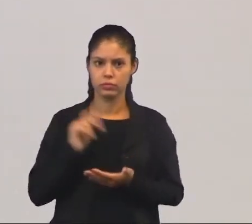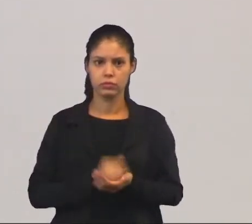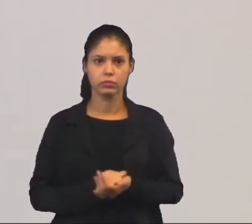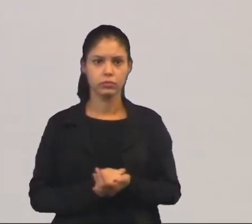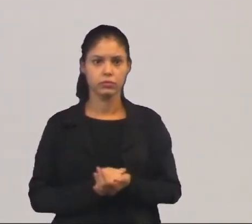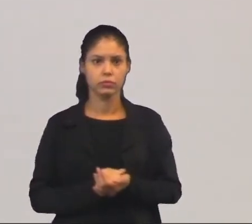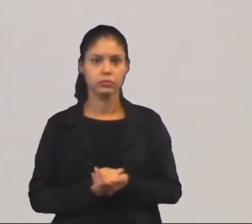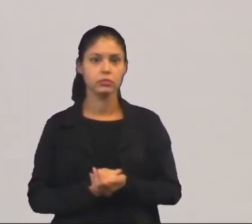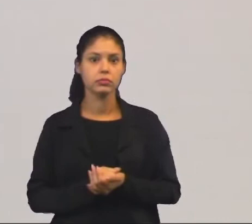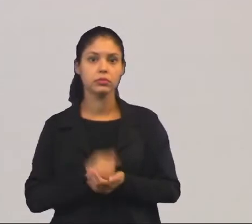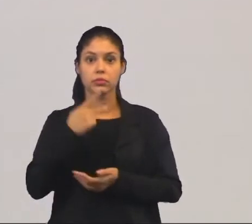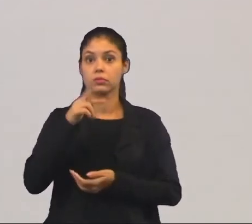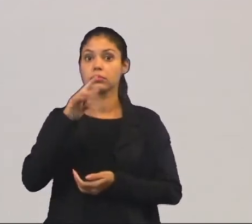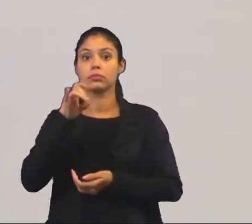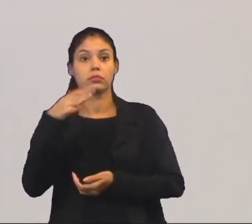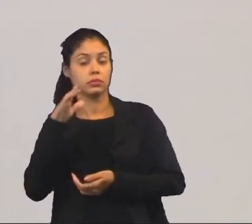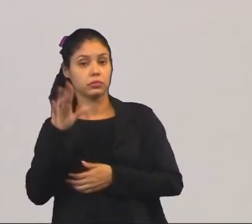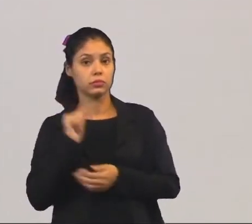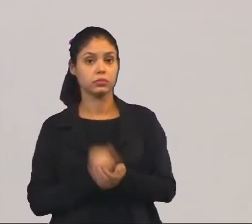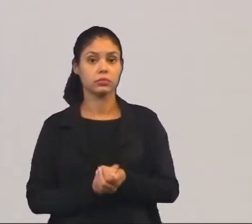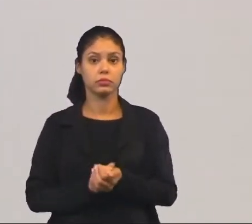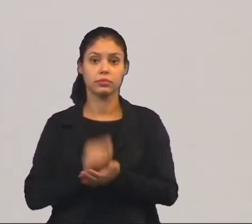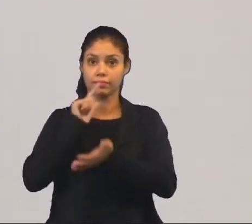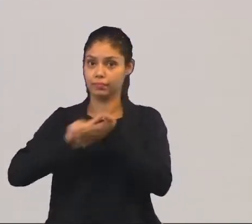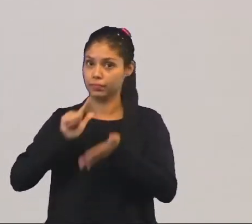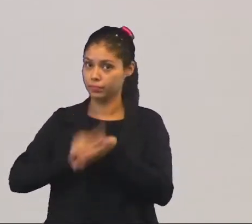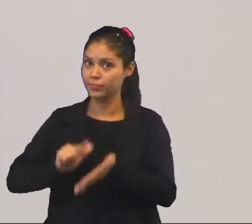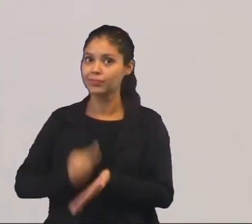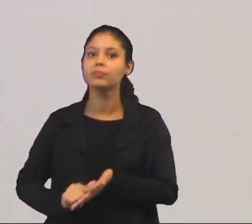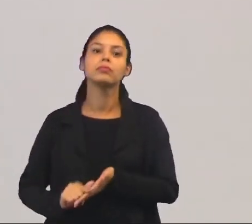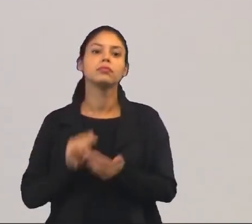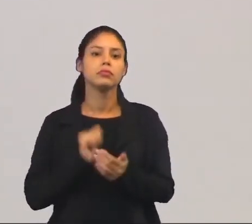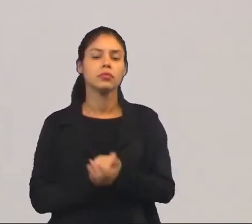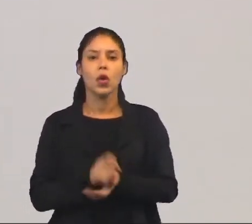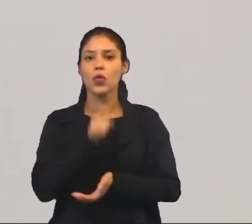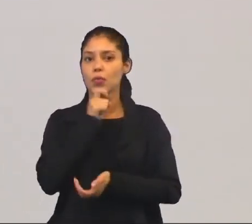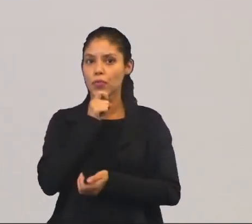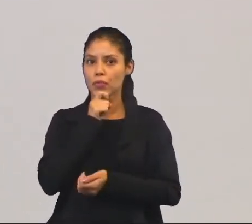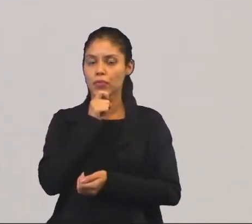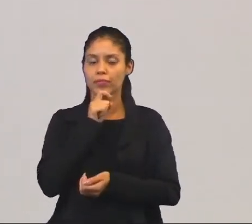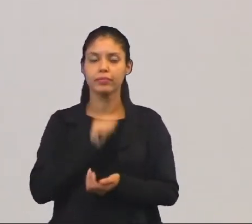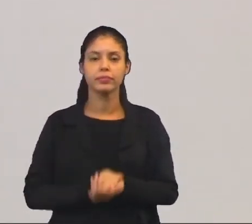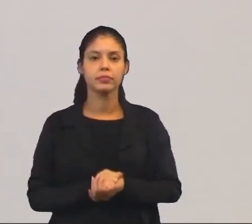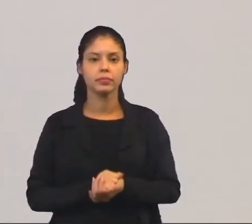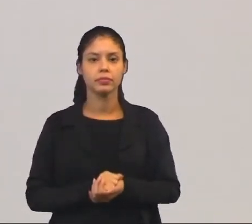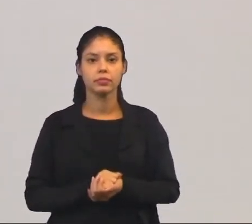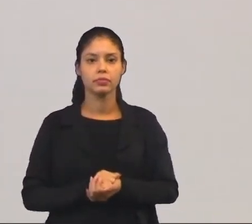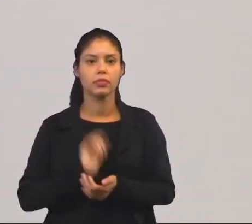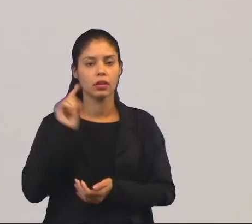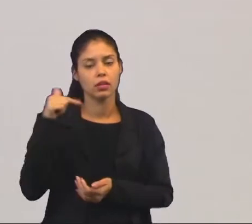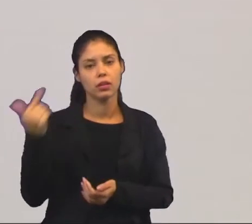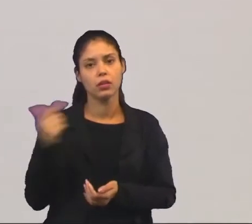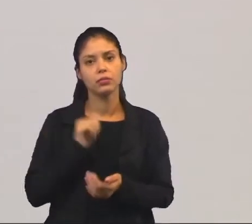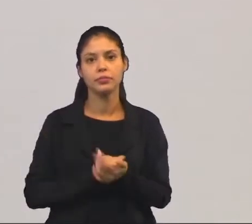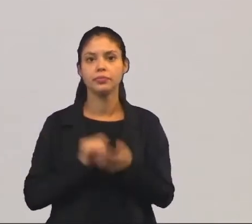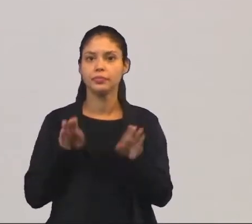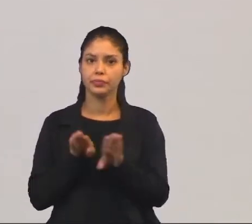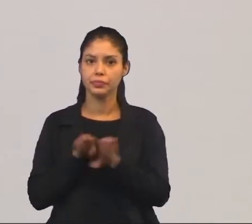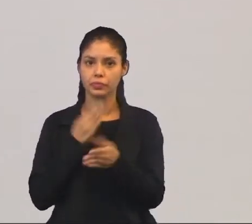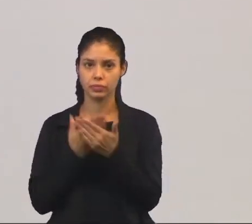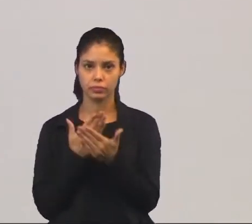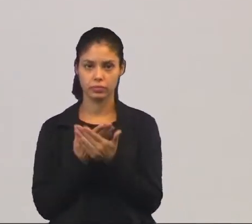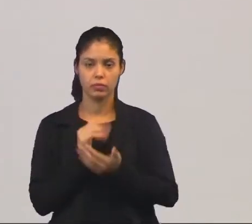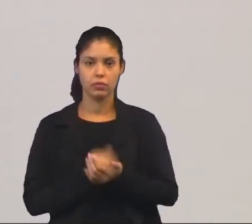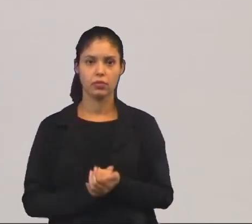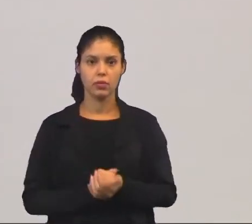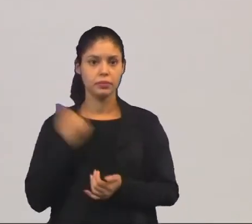lá? A pasteurização, a lavagem, o congelamento, não é mesmo? Entre outros que nós estudamos. E